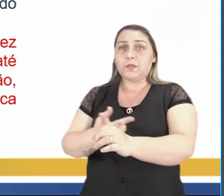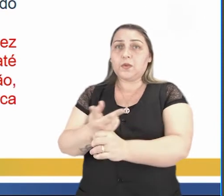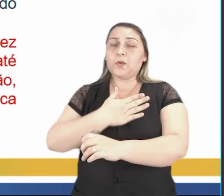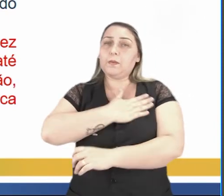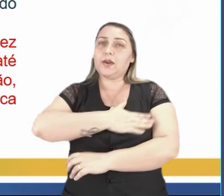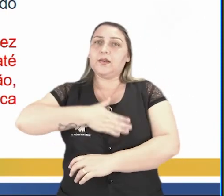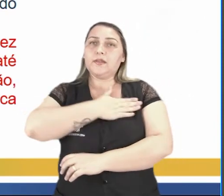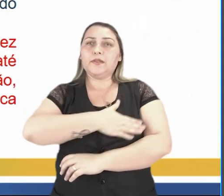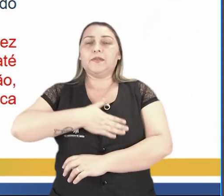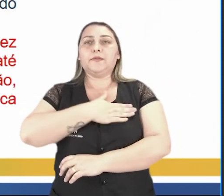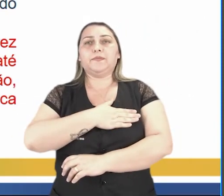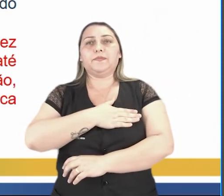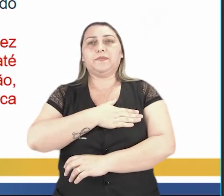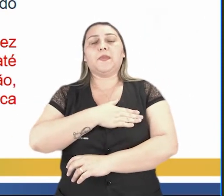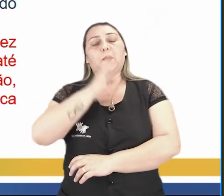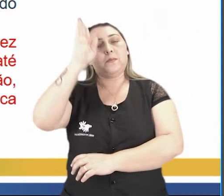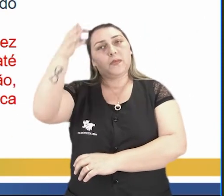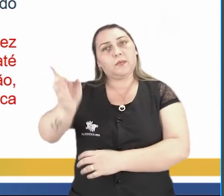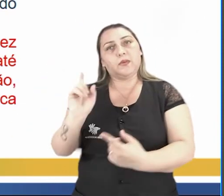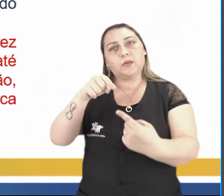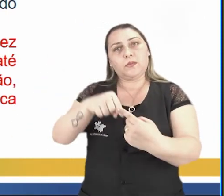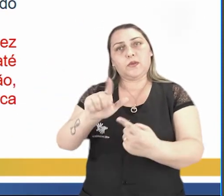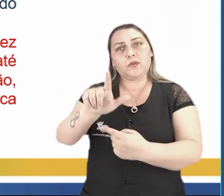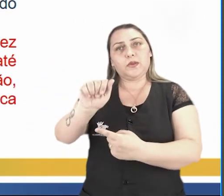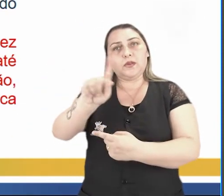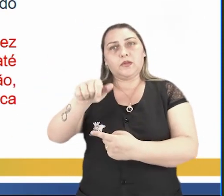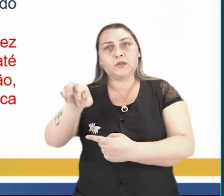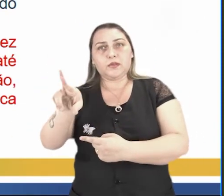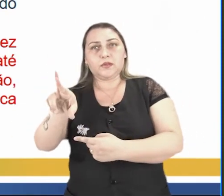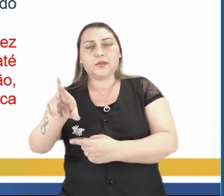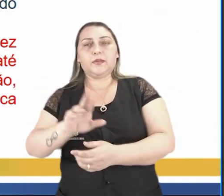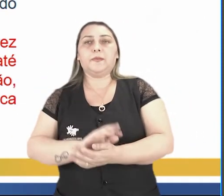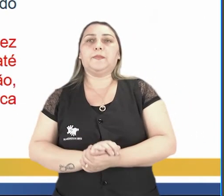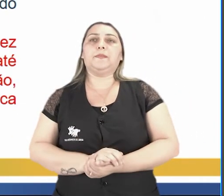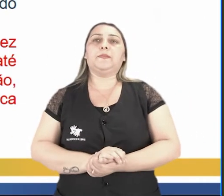por prazer, que é um dos principais objetivos do lazer.